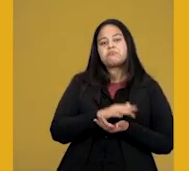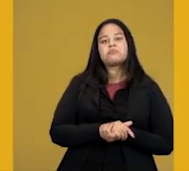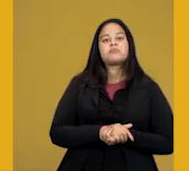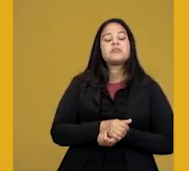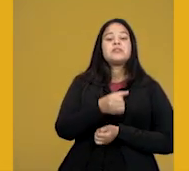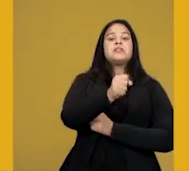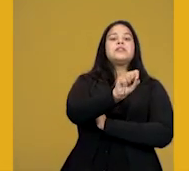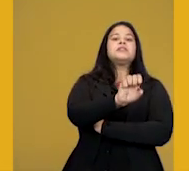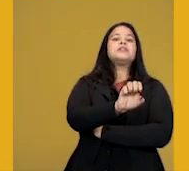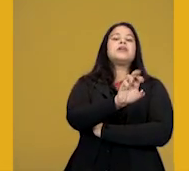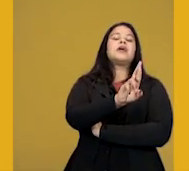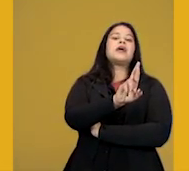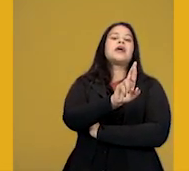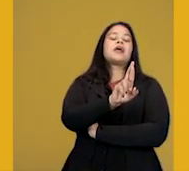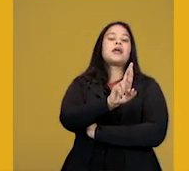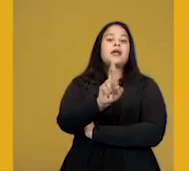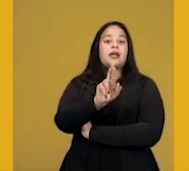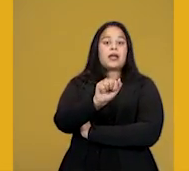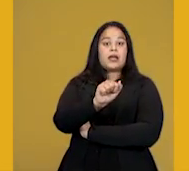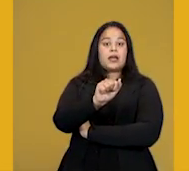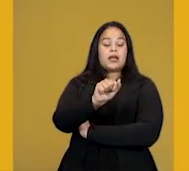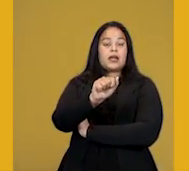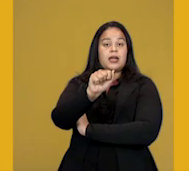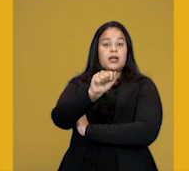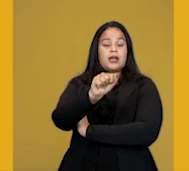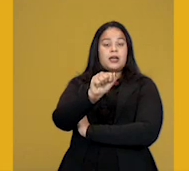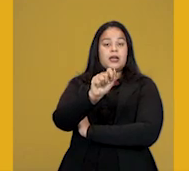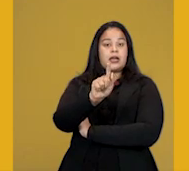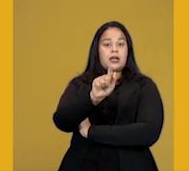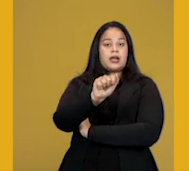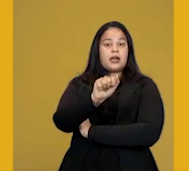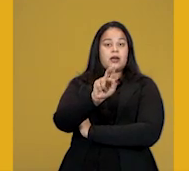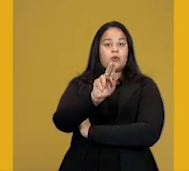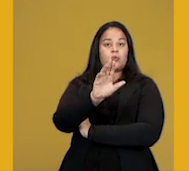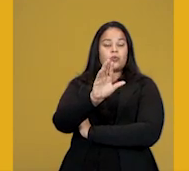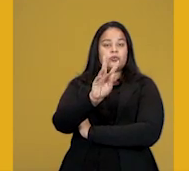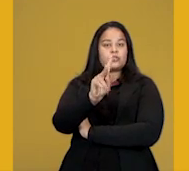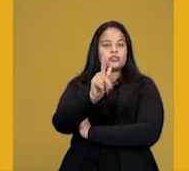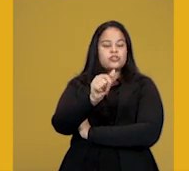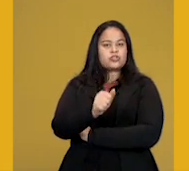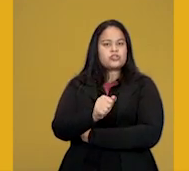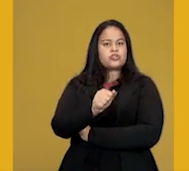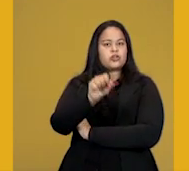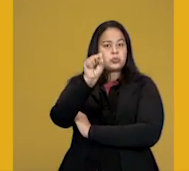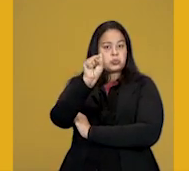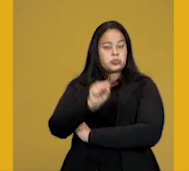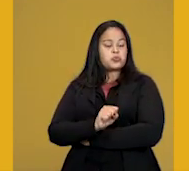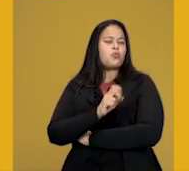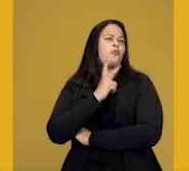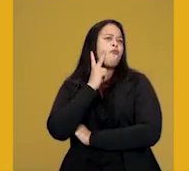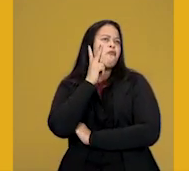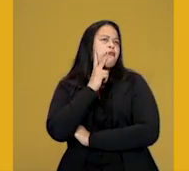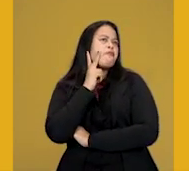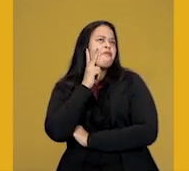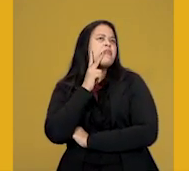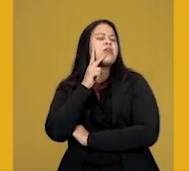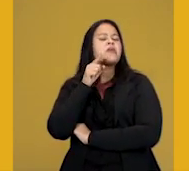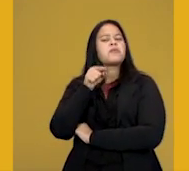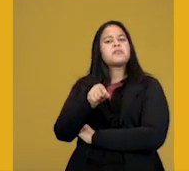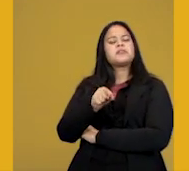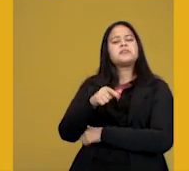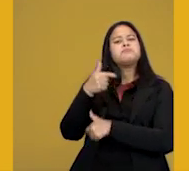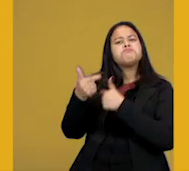Gaúcha, por exemplo, né? A região ali sul do Brasil, a produção de vinho, né, ali. Ou seja, boa parte